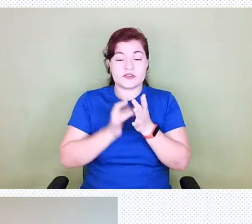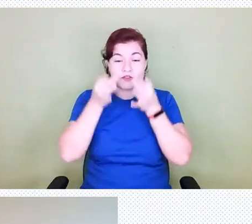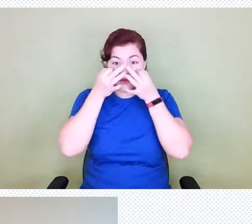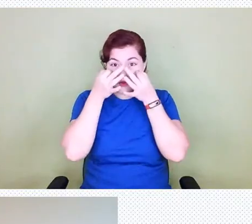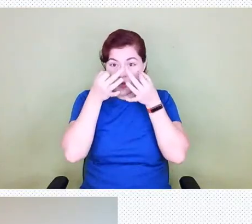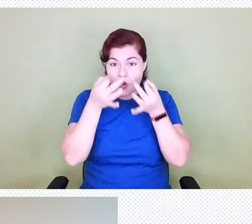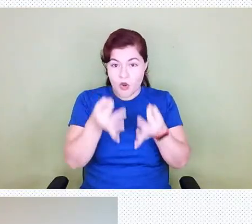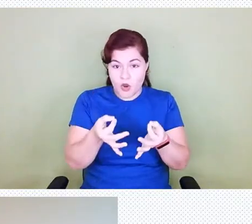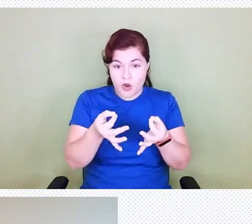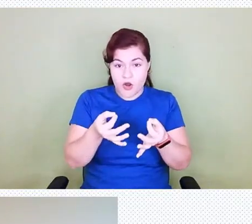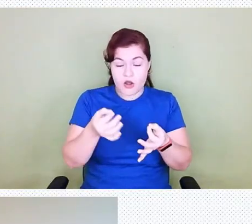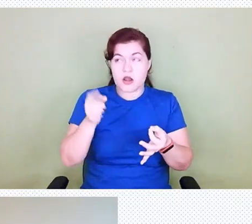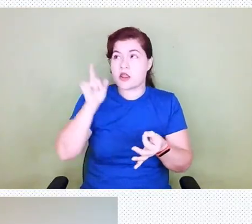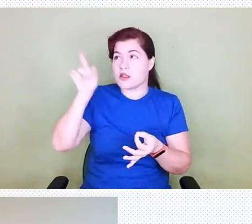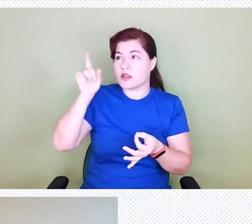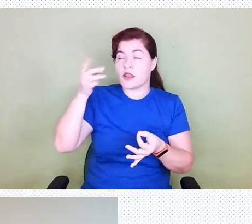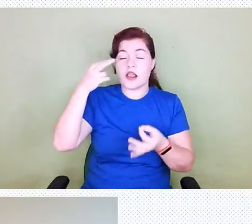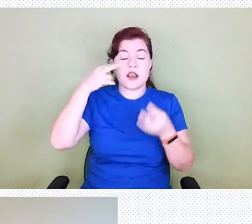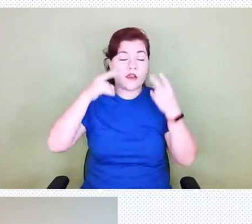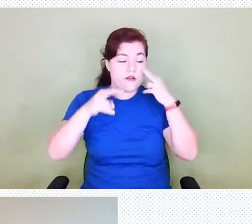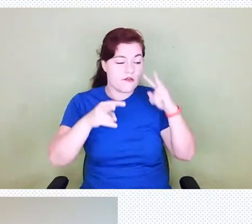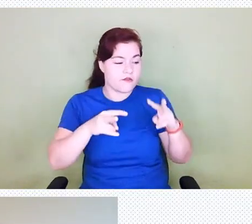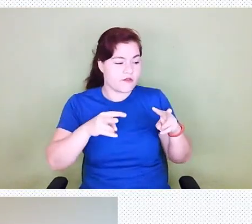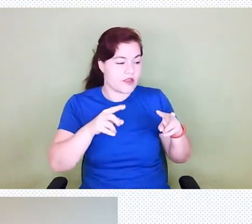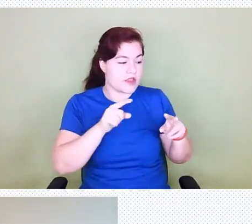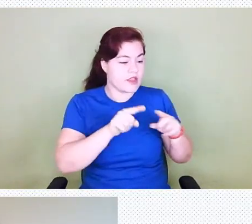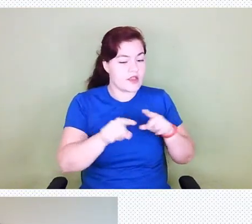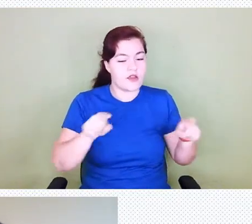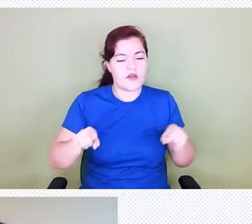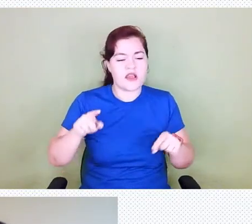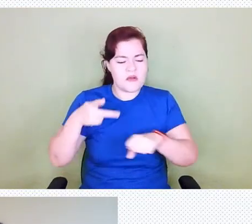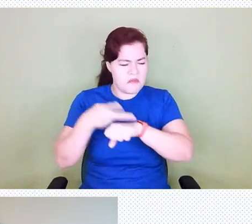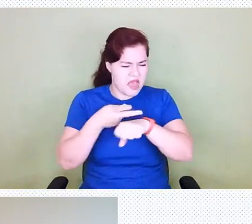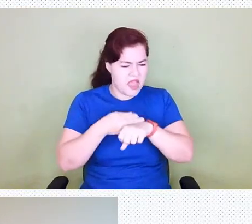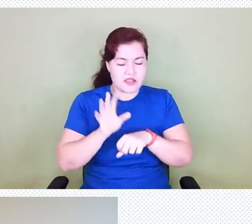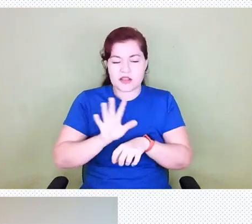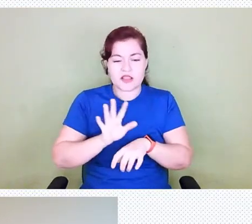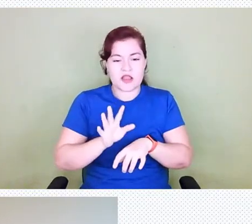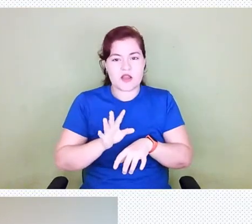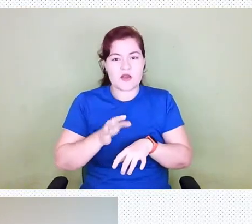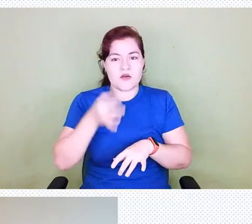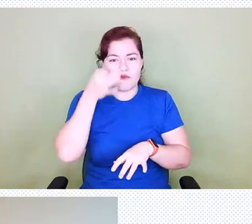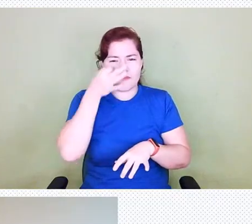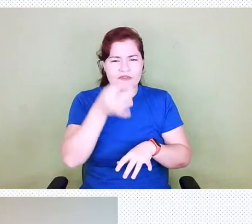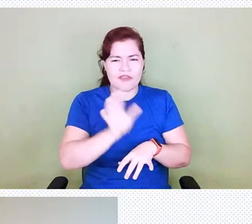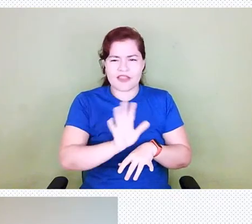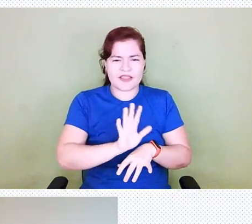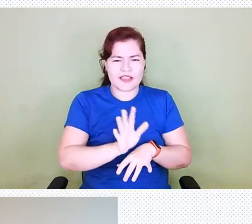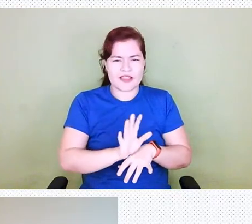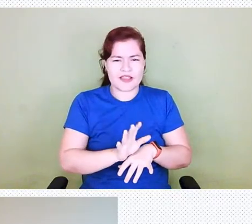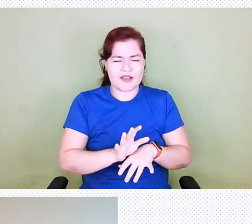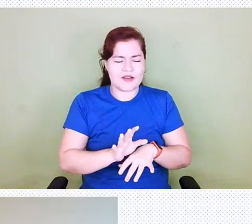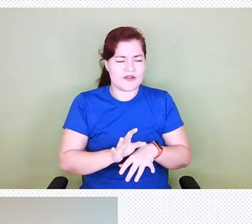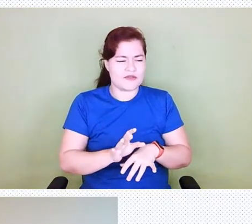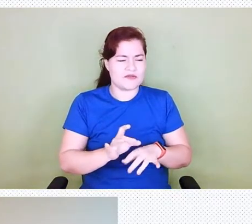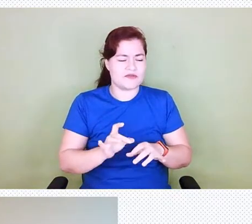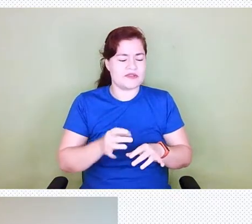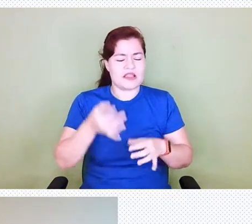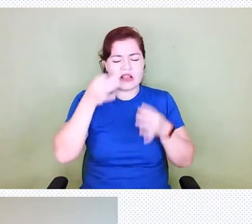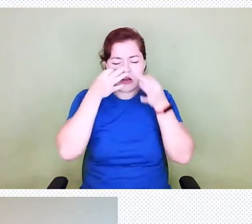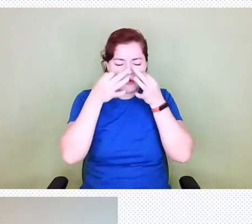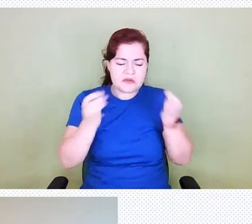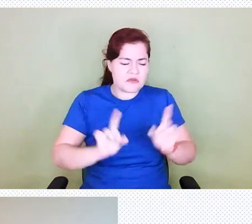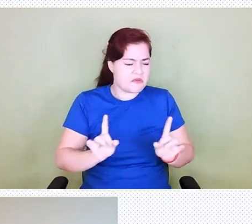e ele vê não o pedregal, ele não vê os calhaus, sabe? Não vê as